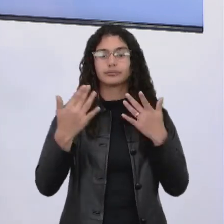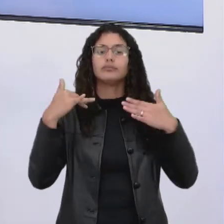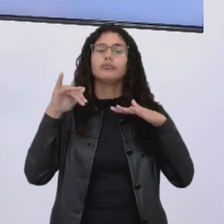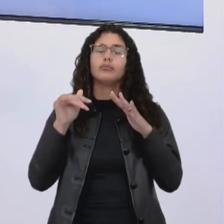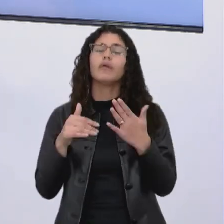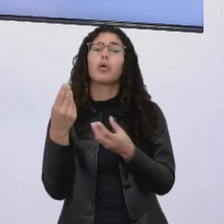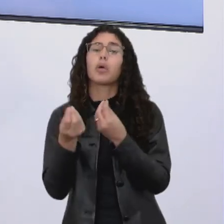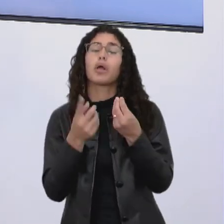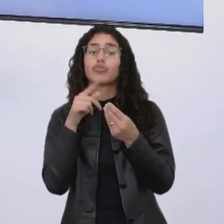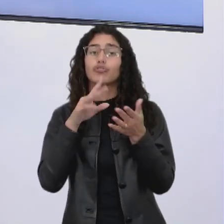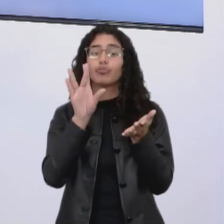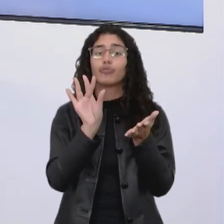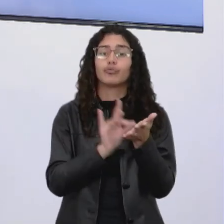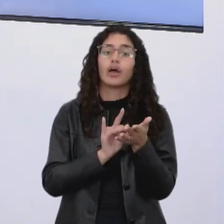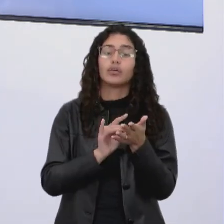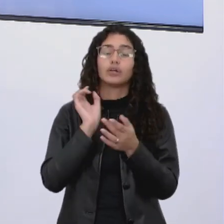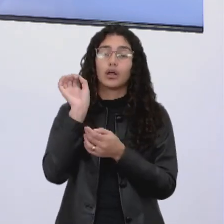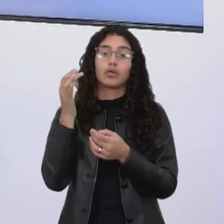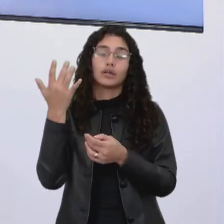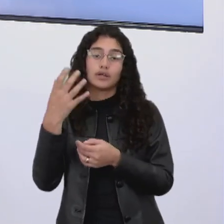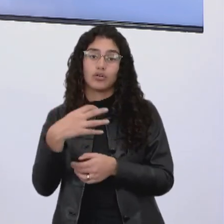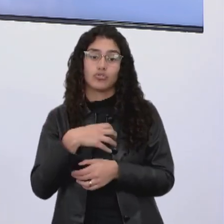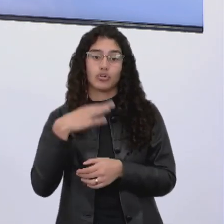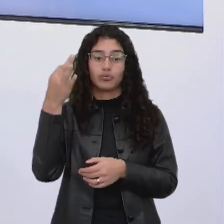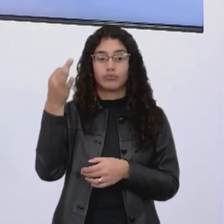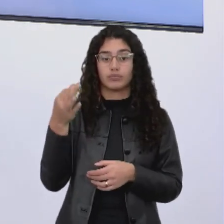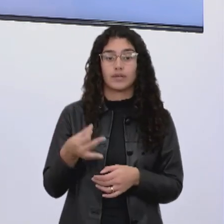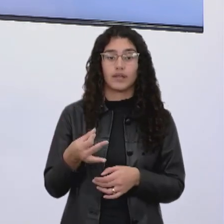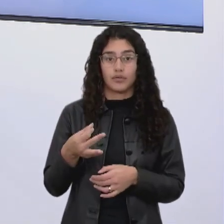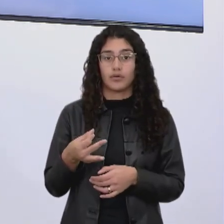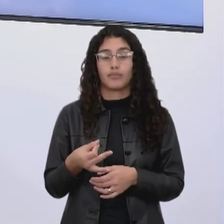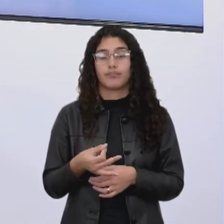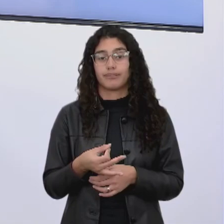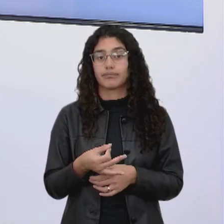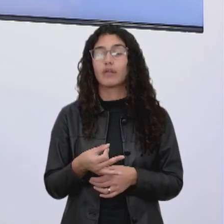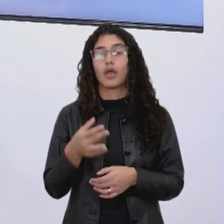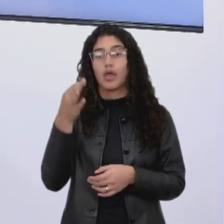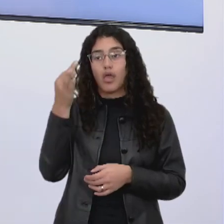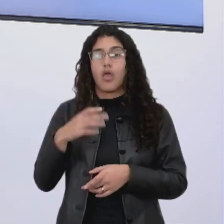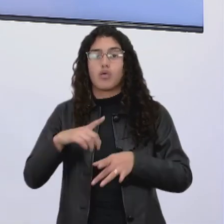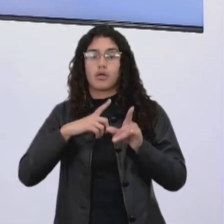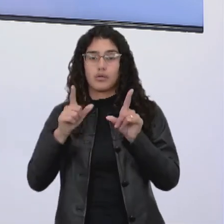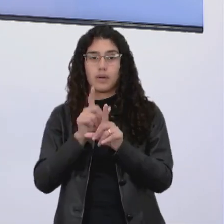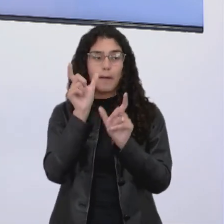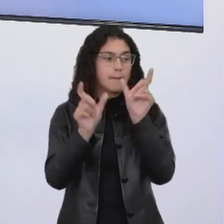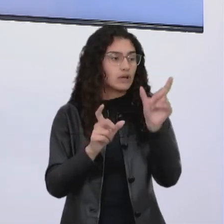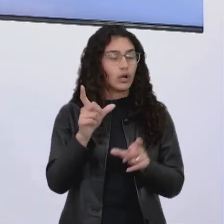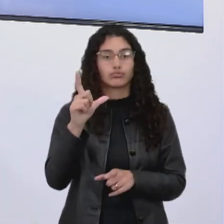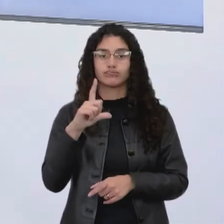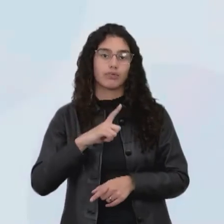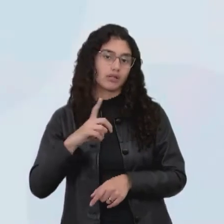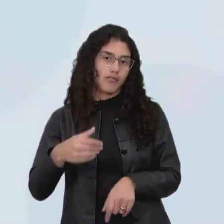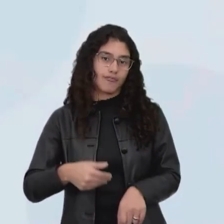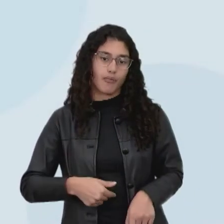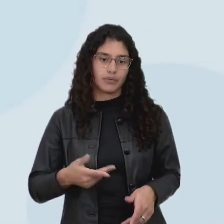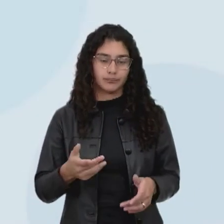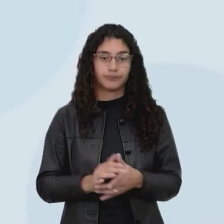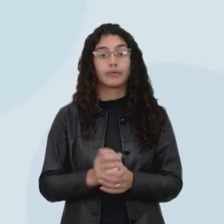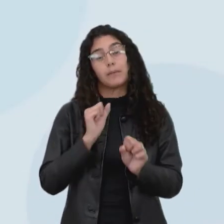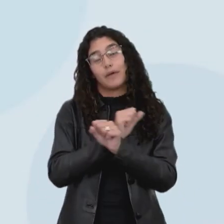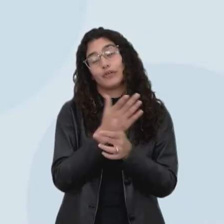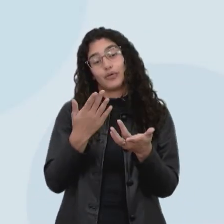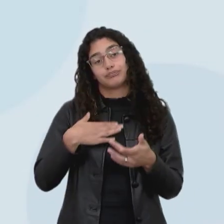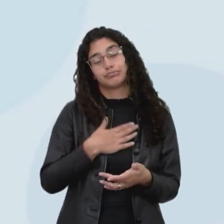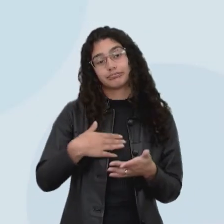que ponto ela realmente está acontecendo de maneira efetiva e garantindo, né, que as pessoas não passem fome. Espero que vocês